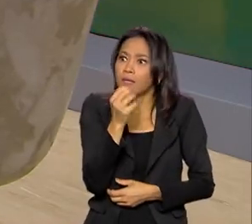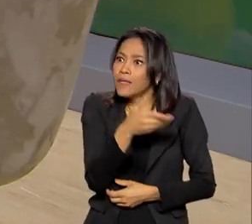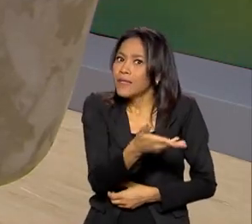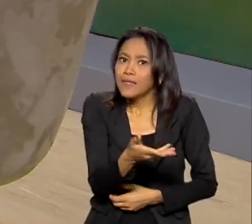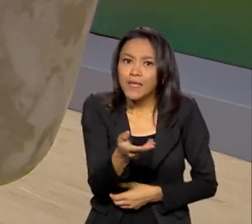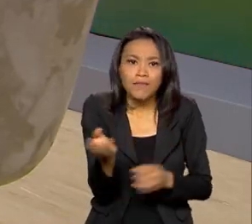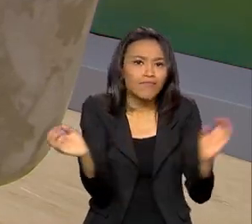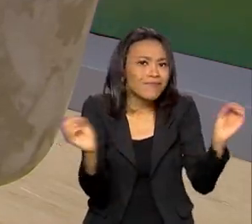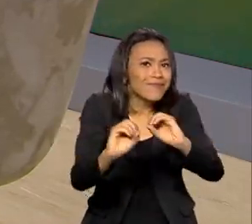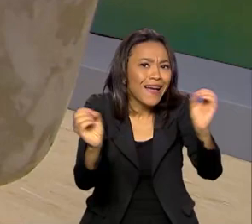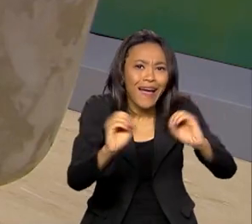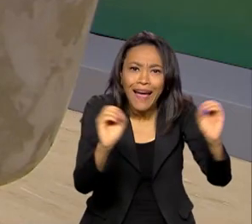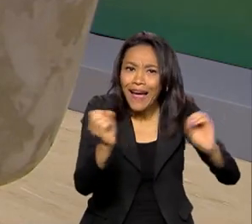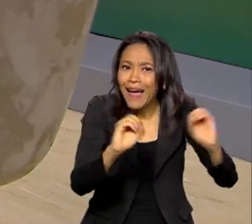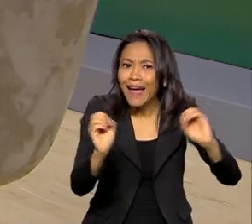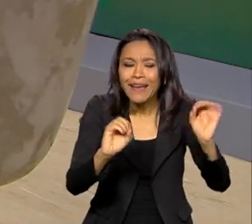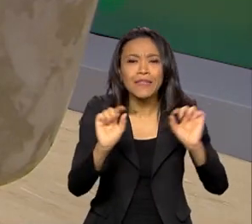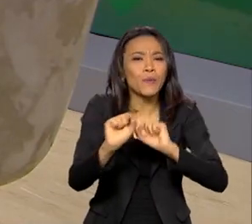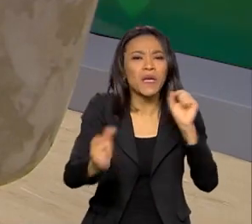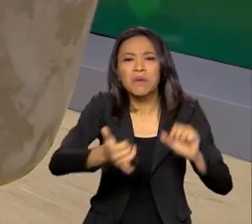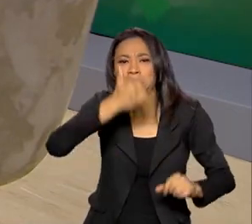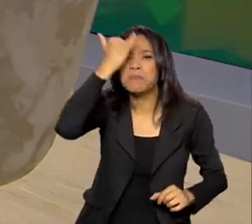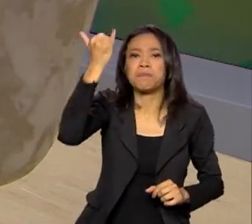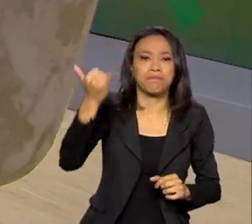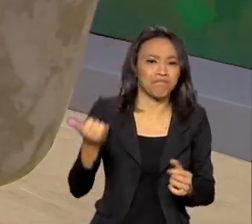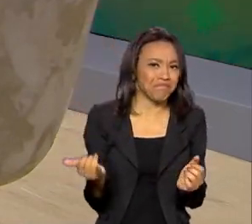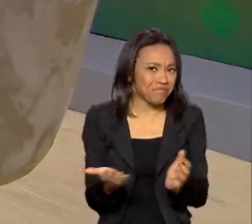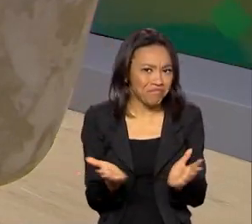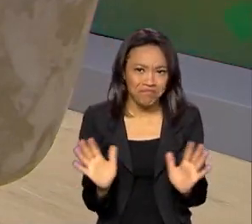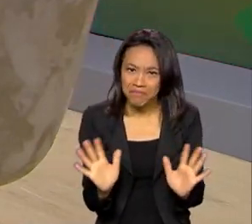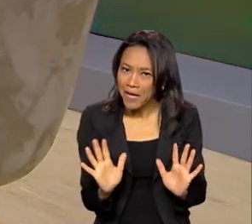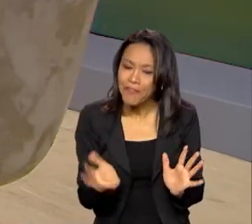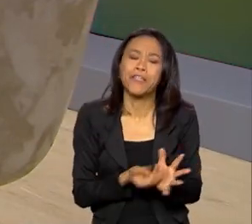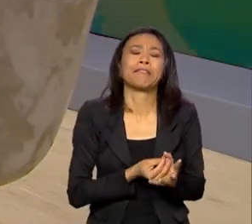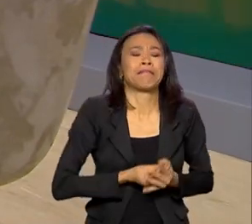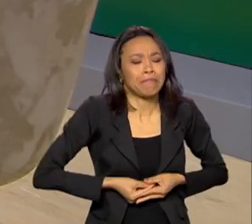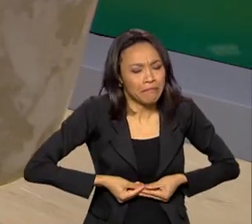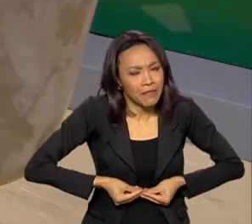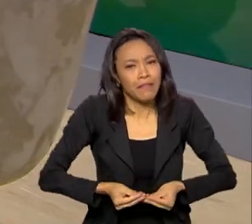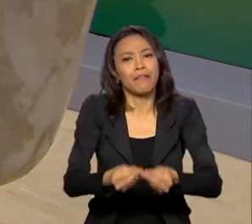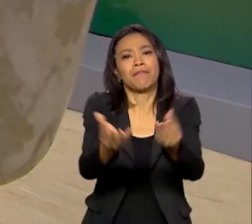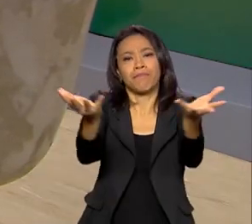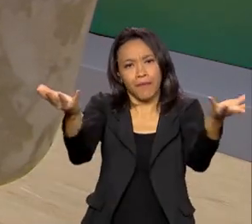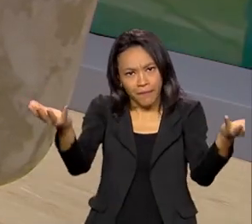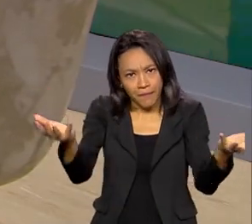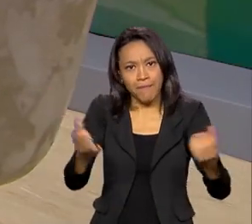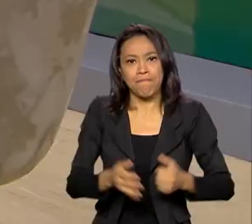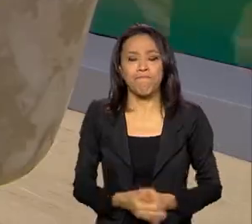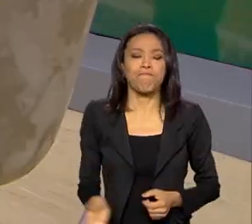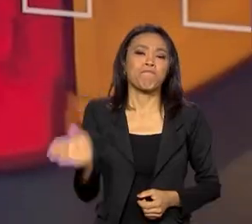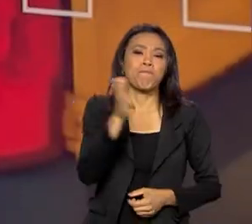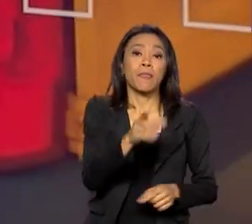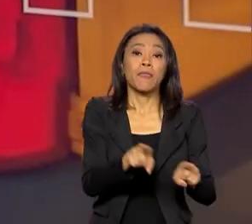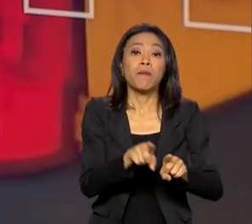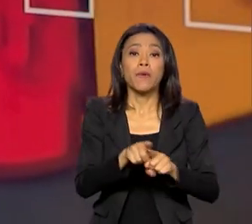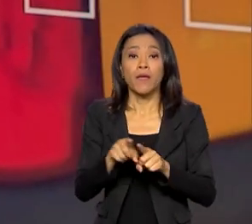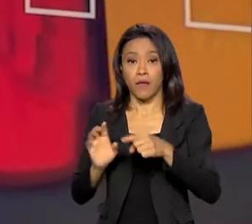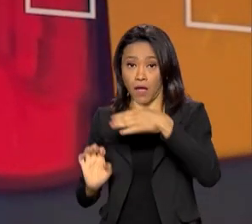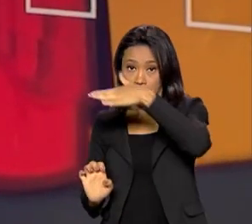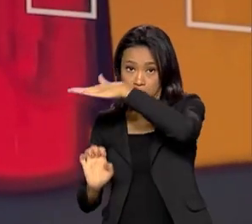sem qualquer evento adverso. Né? Podemos citar também a participação dos